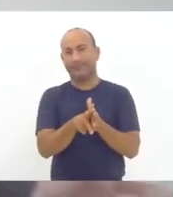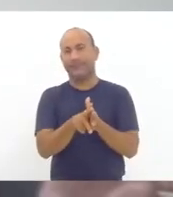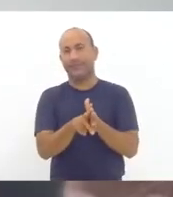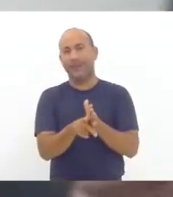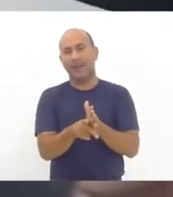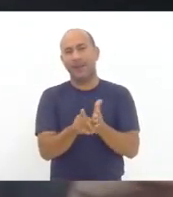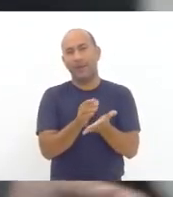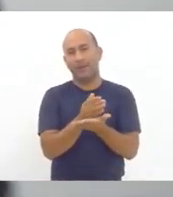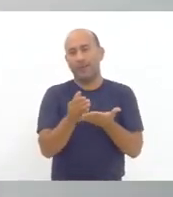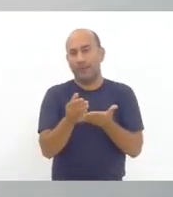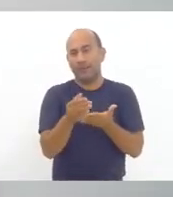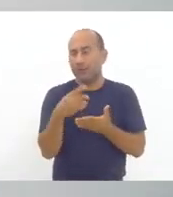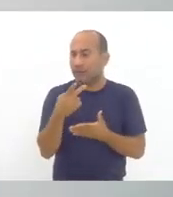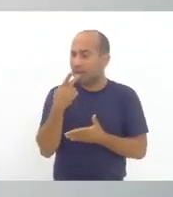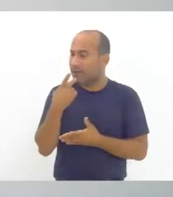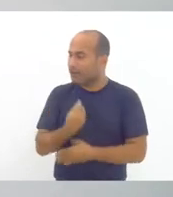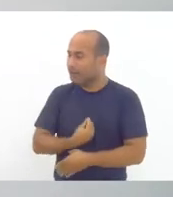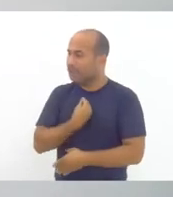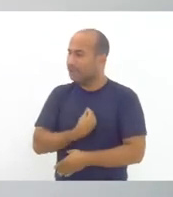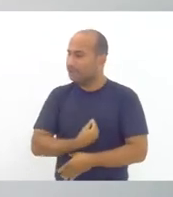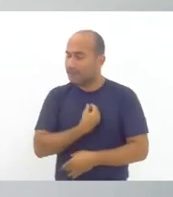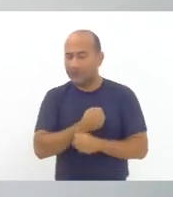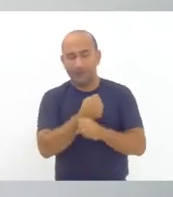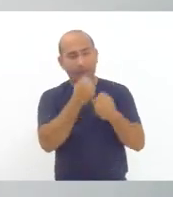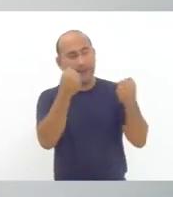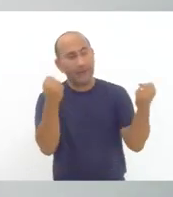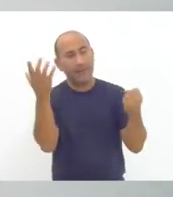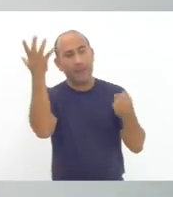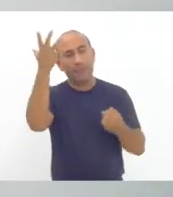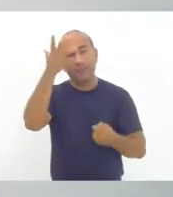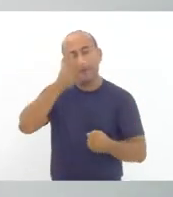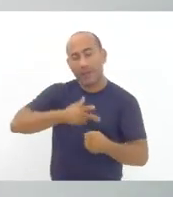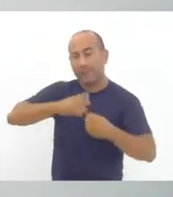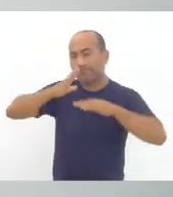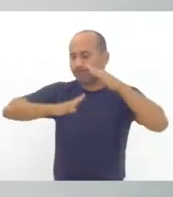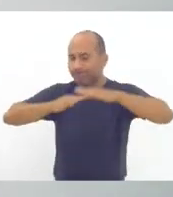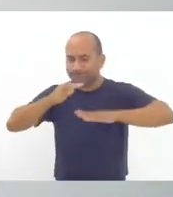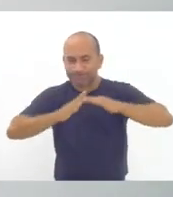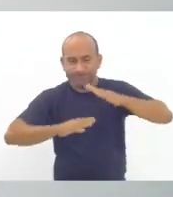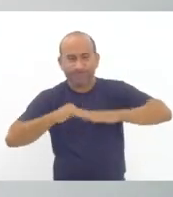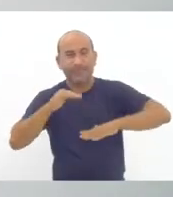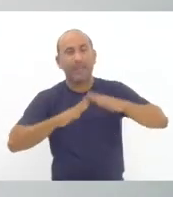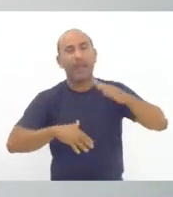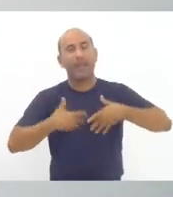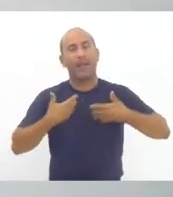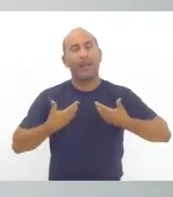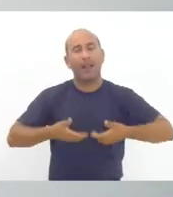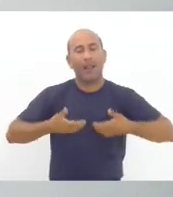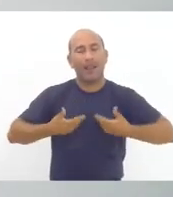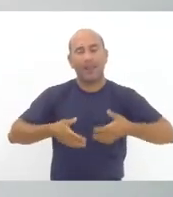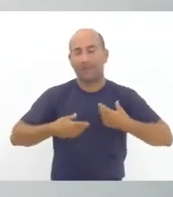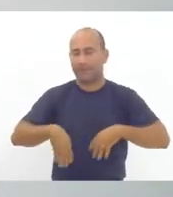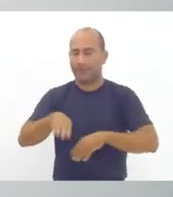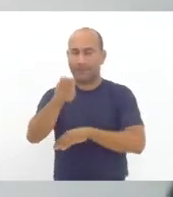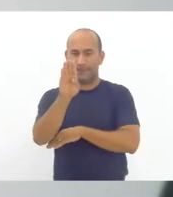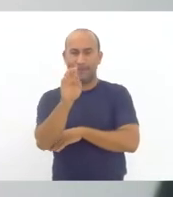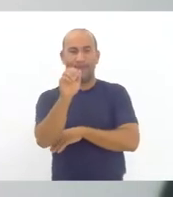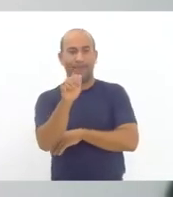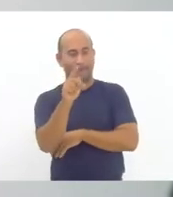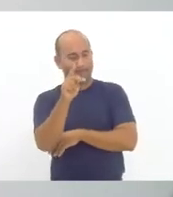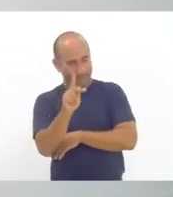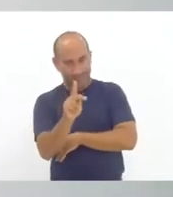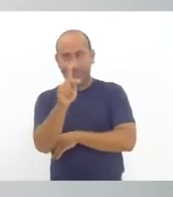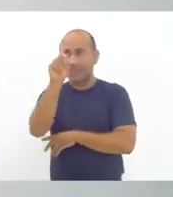a gente tá louvando aqui a vida grandeza a beleza o profissionalismo e a leveza do bap Deus te abençoe